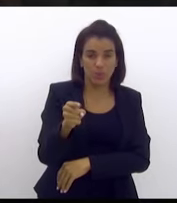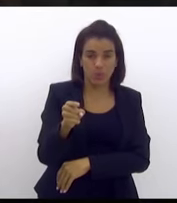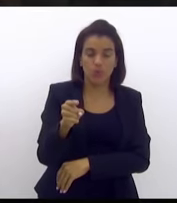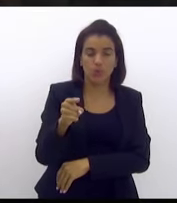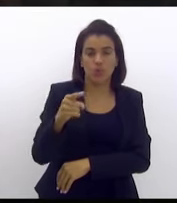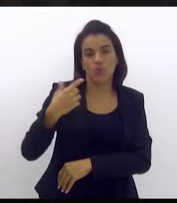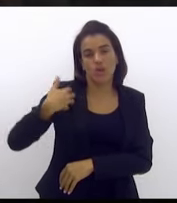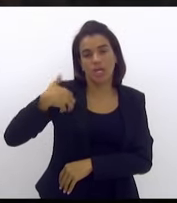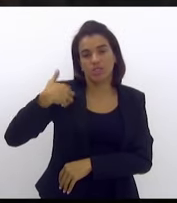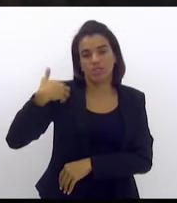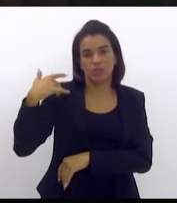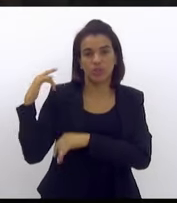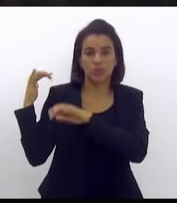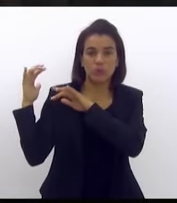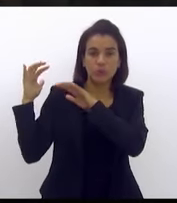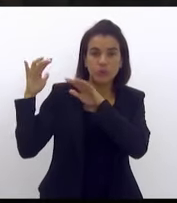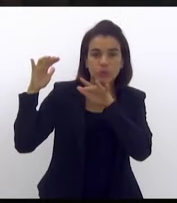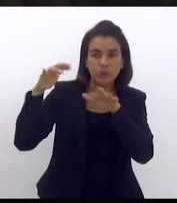Então,